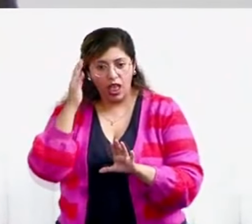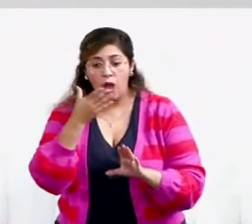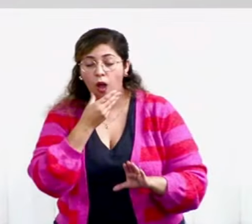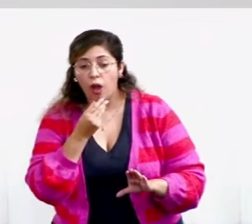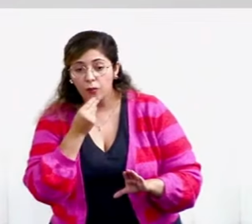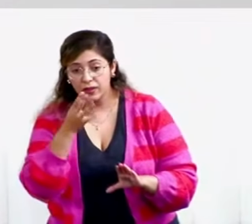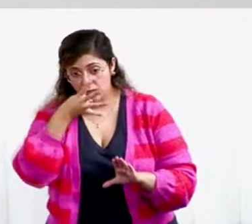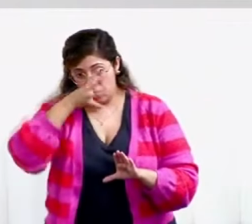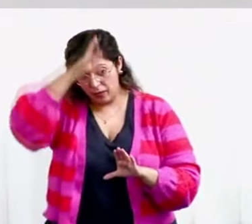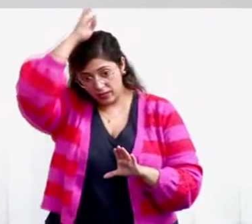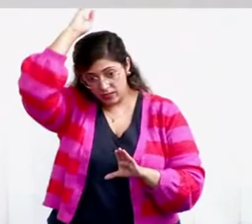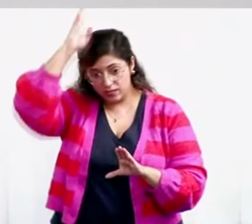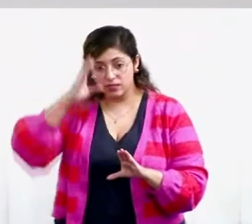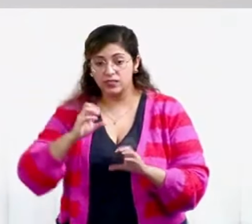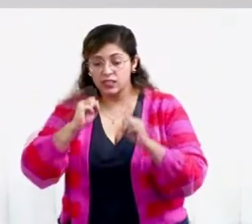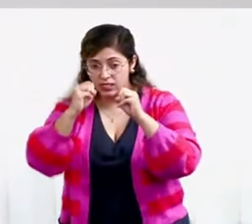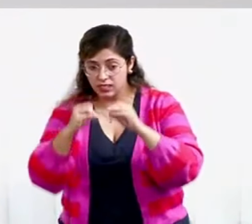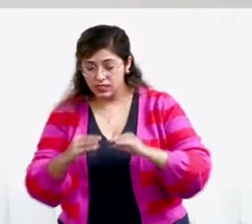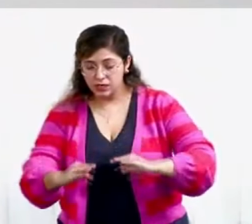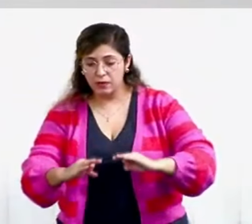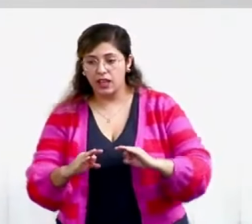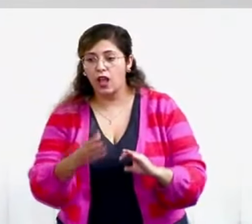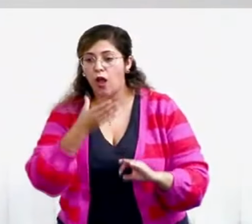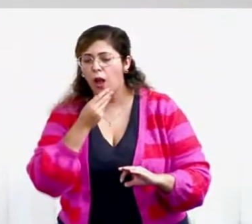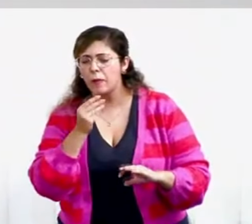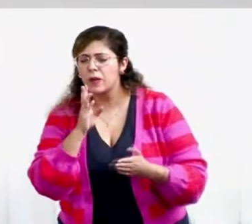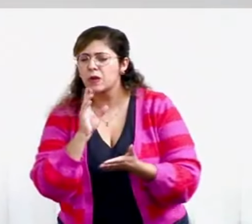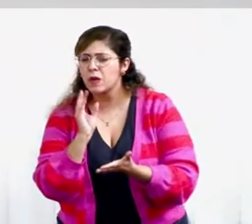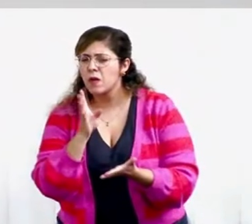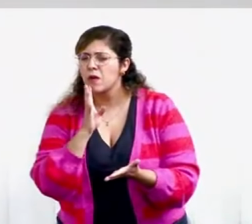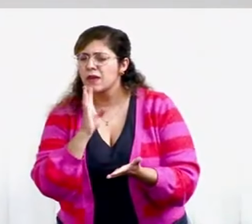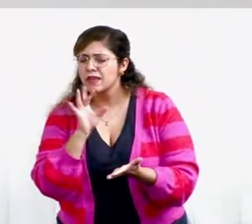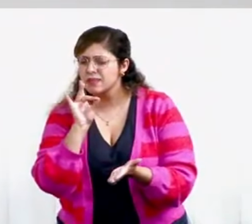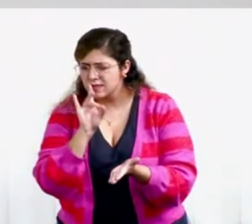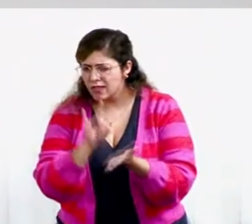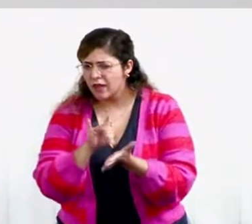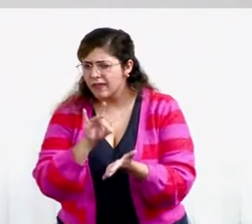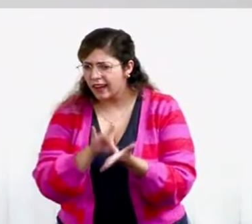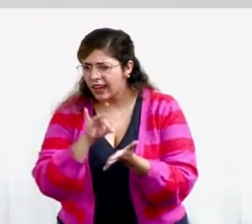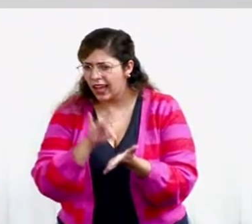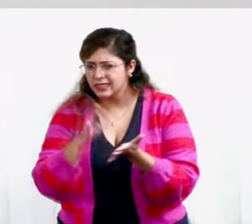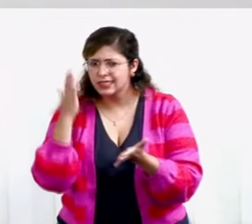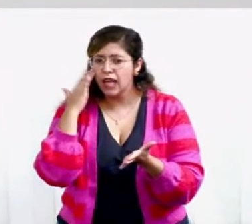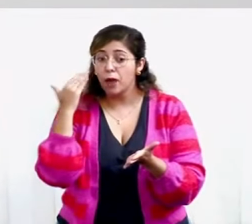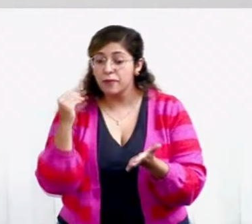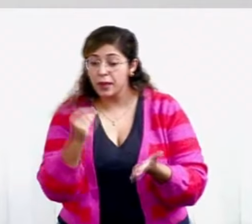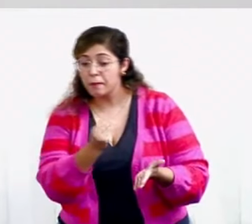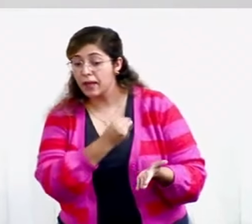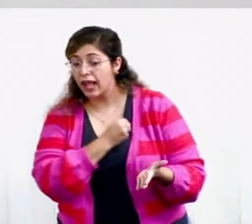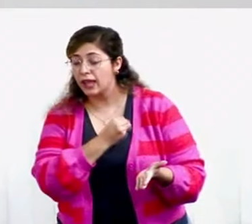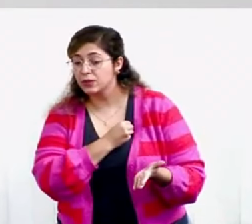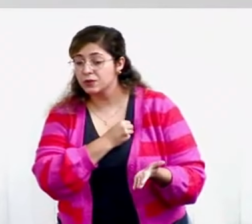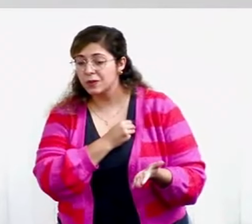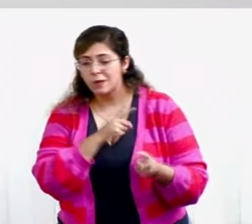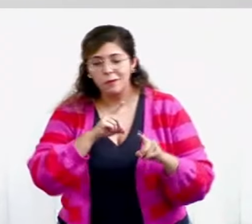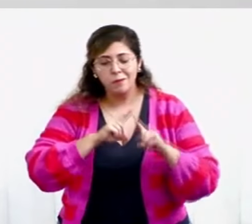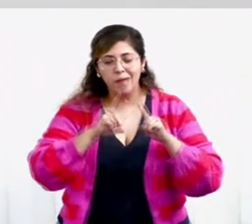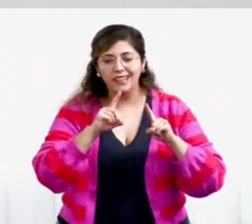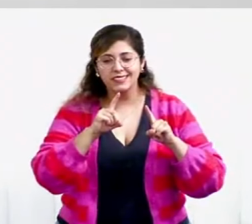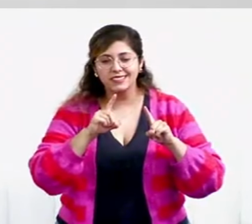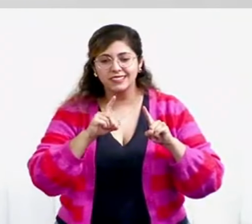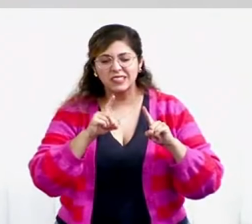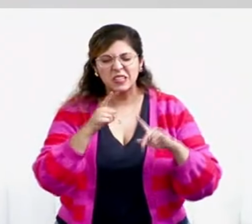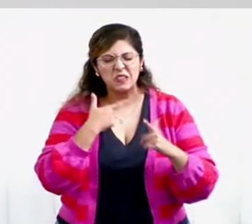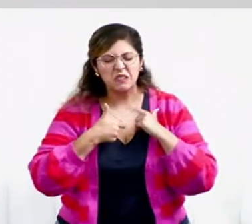sentido da revelação geral de Deus, das obras da sua criação, não glorificaram como Deus, antes se